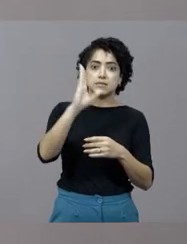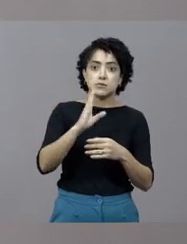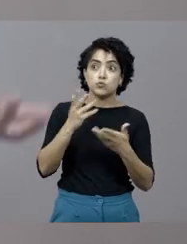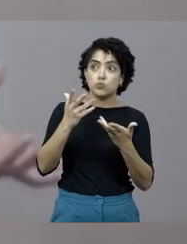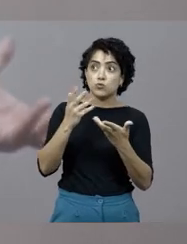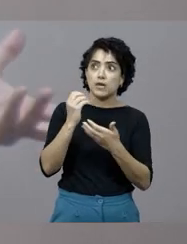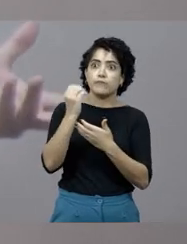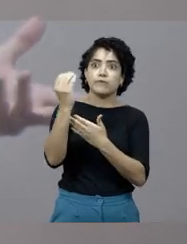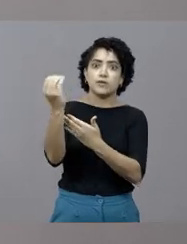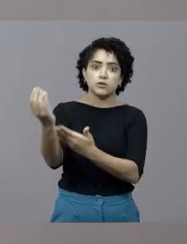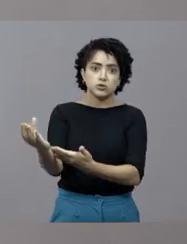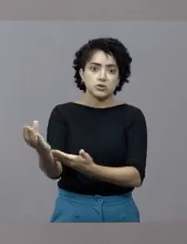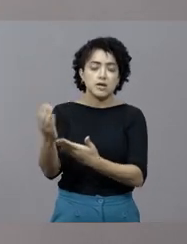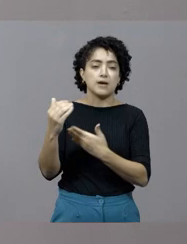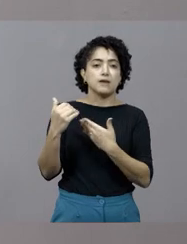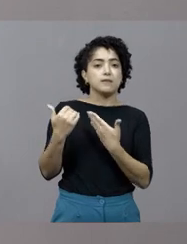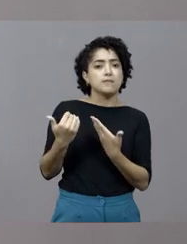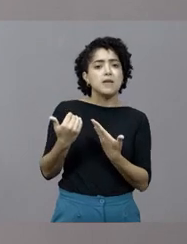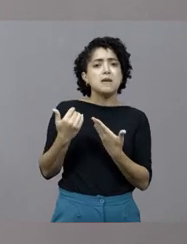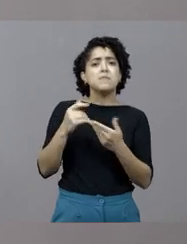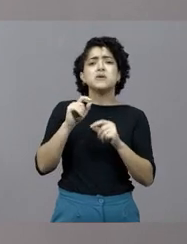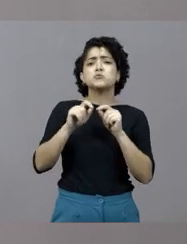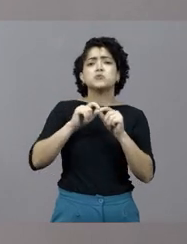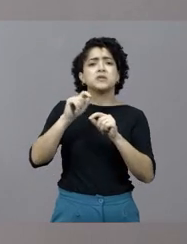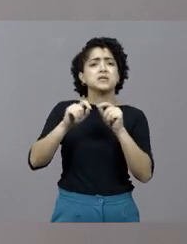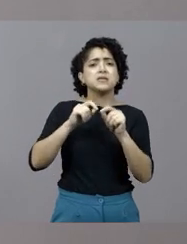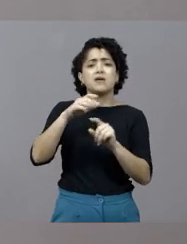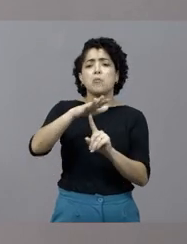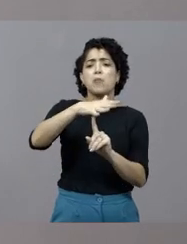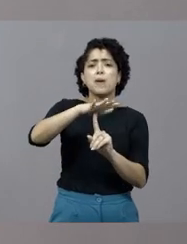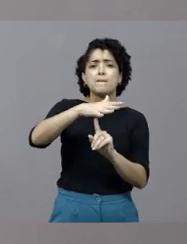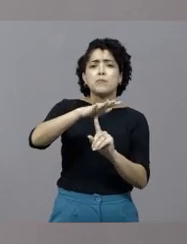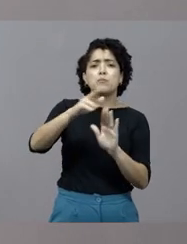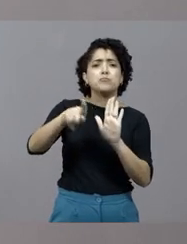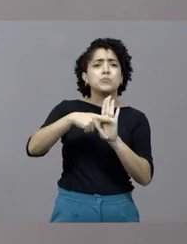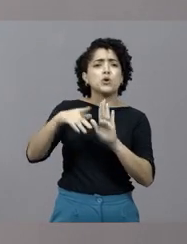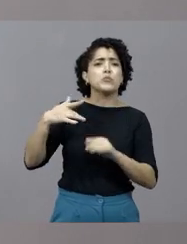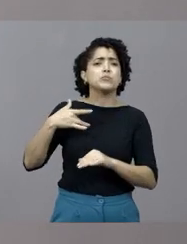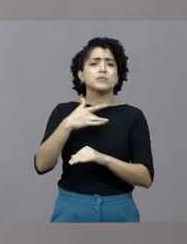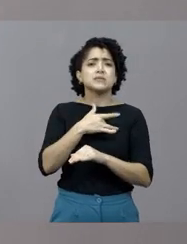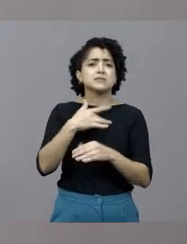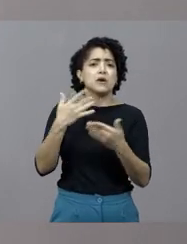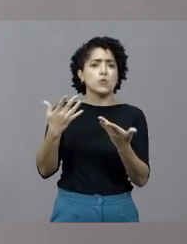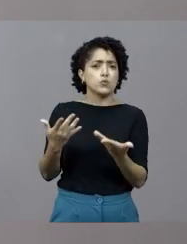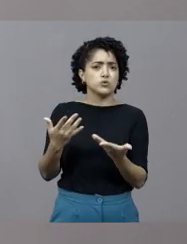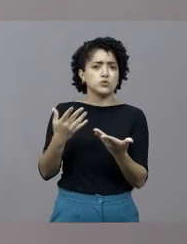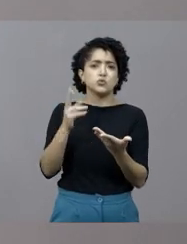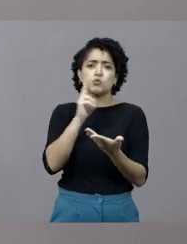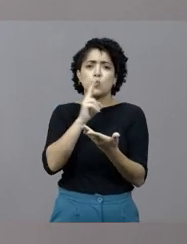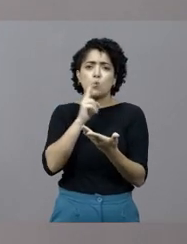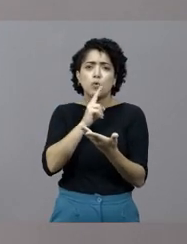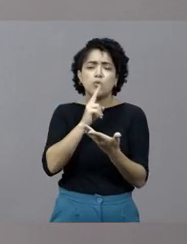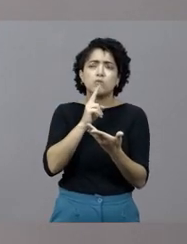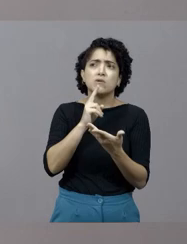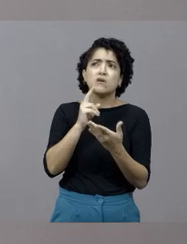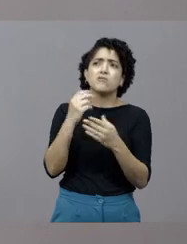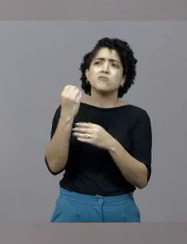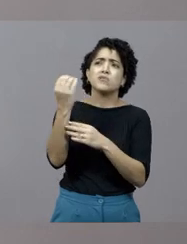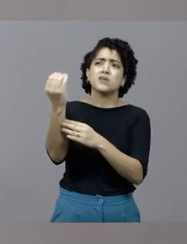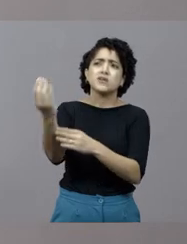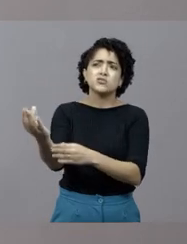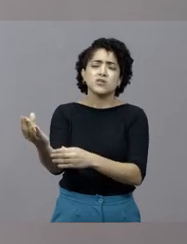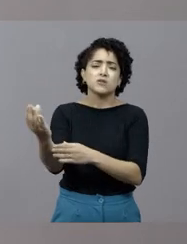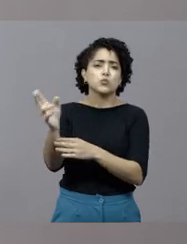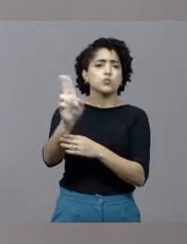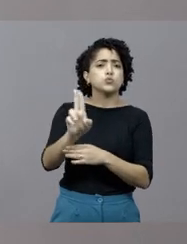quem não sonha em ir para Bonito, mas o que a aeronave do Estado, a ambulância do Estado de Santa Catarina estava fazendo em Bonito? Eu